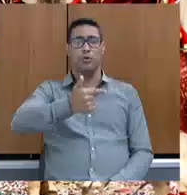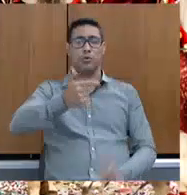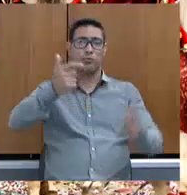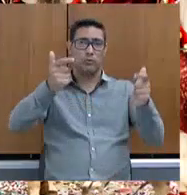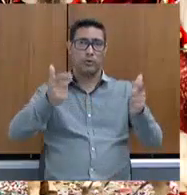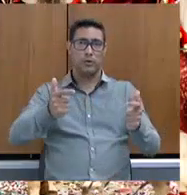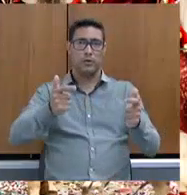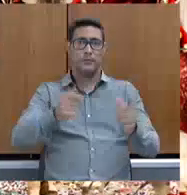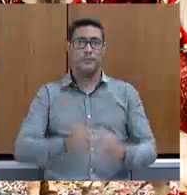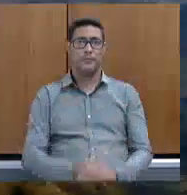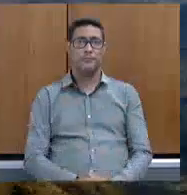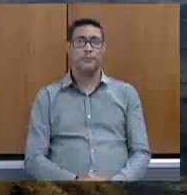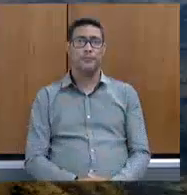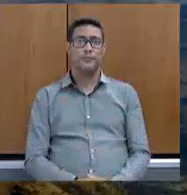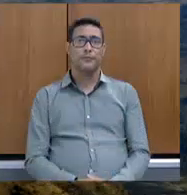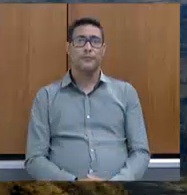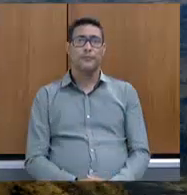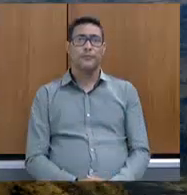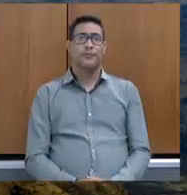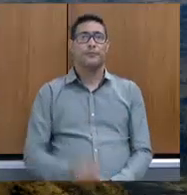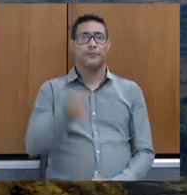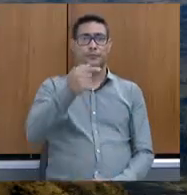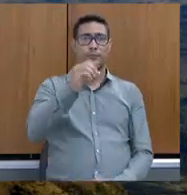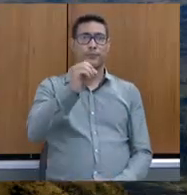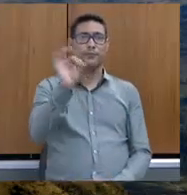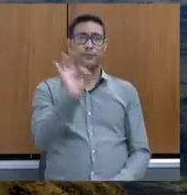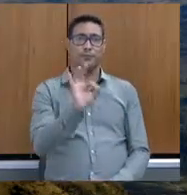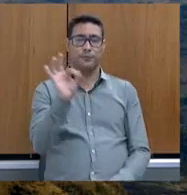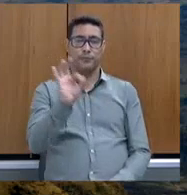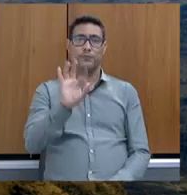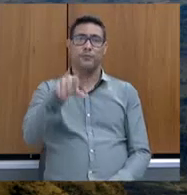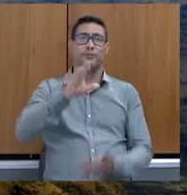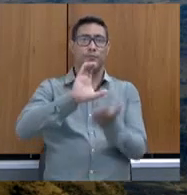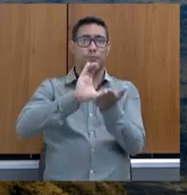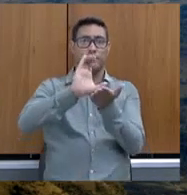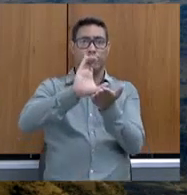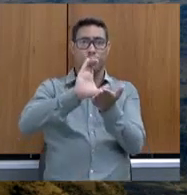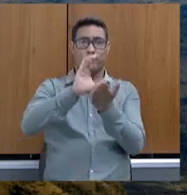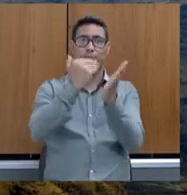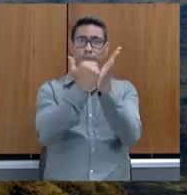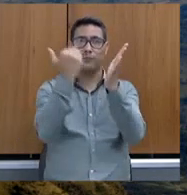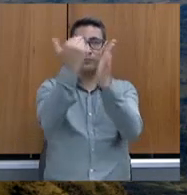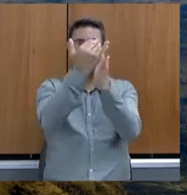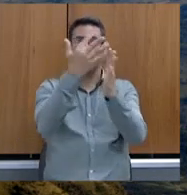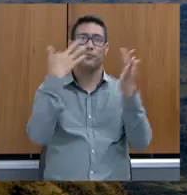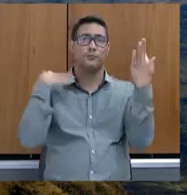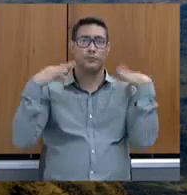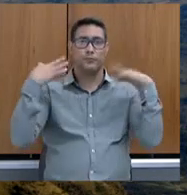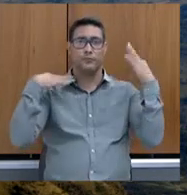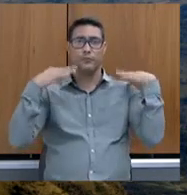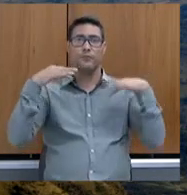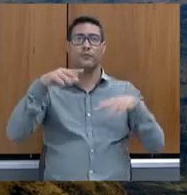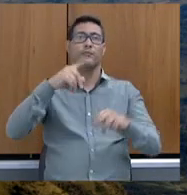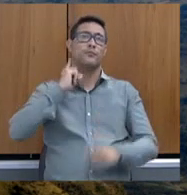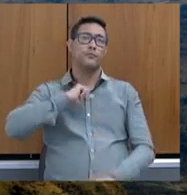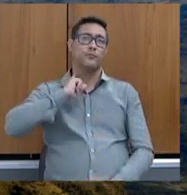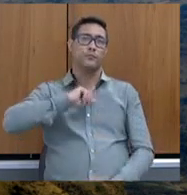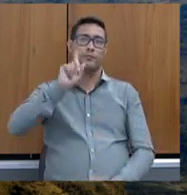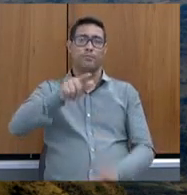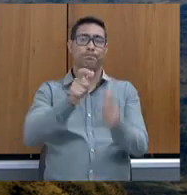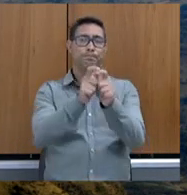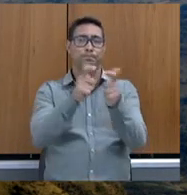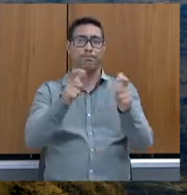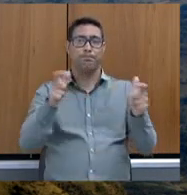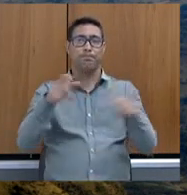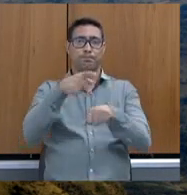passar 70% aumenta a receita nominal das atividades turísticas sendo Minas Gerais do estado que mais cresceu do